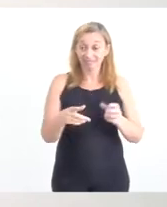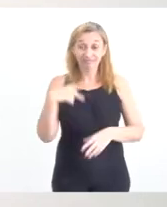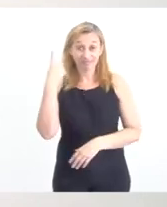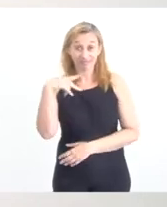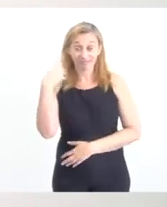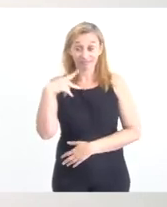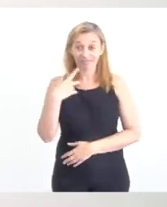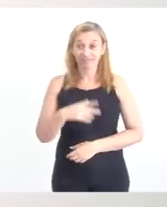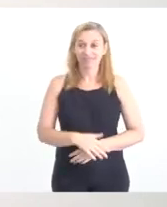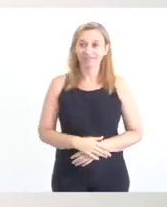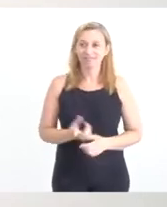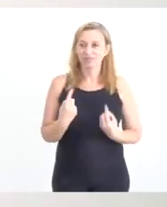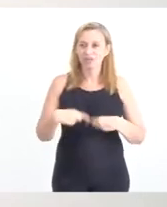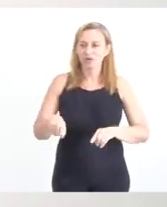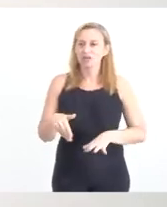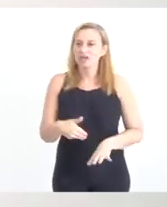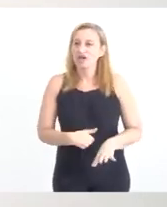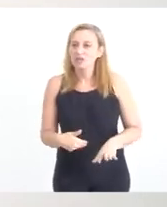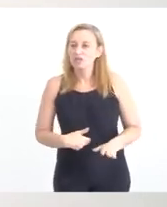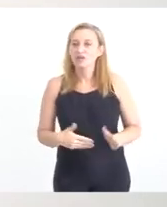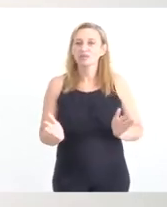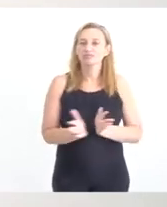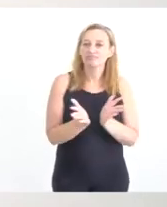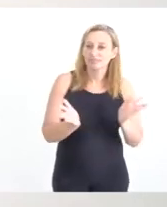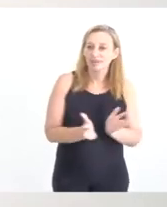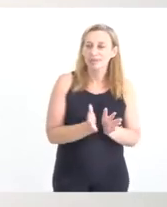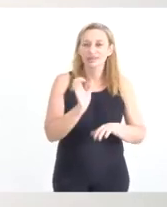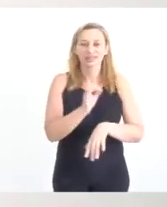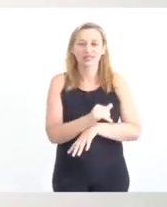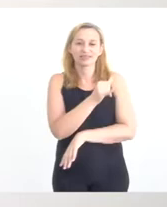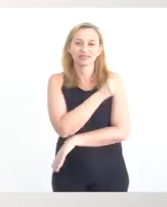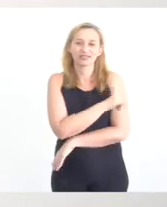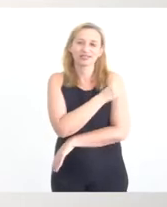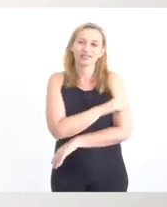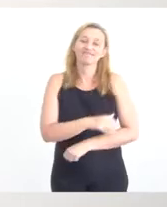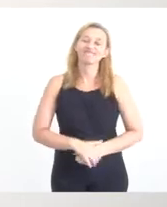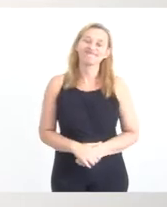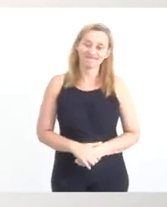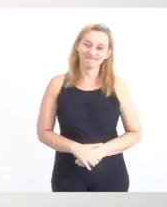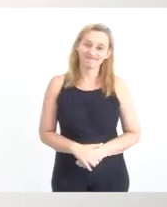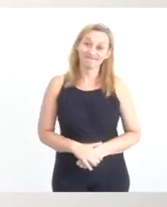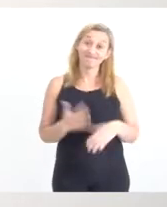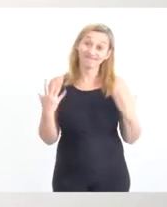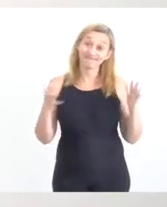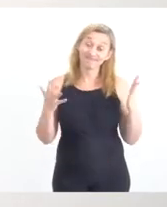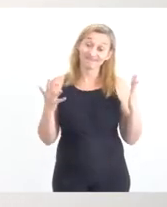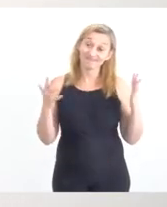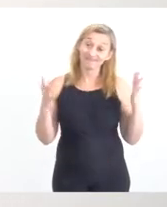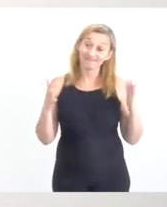parlamentar contra a fome EA miséria no estado do Rio de Janeiro